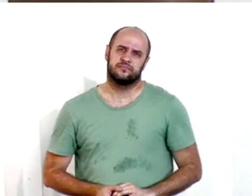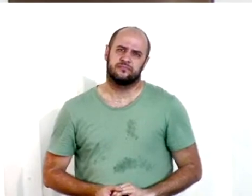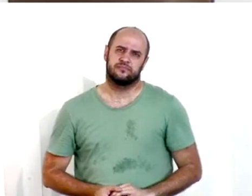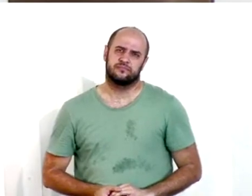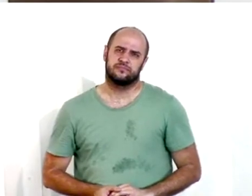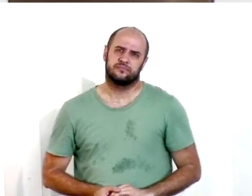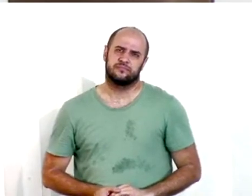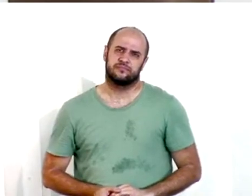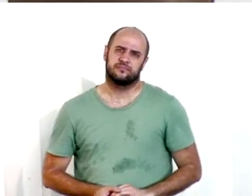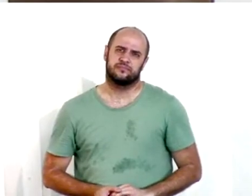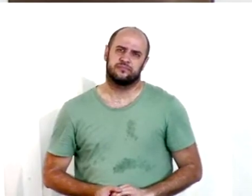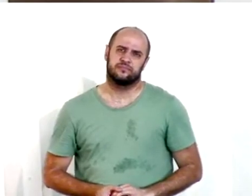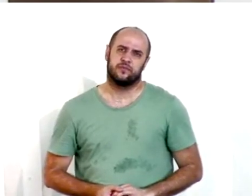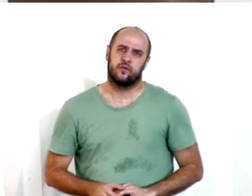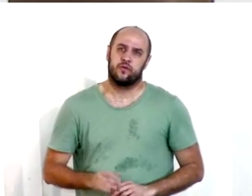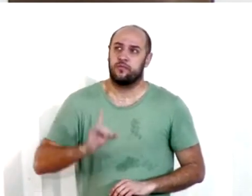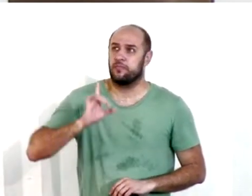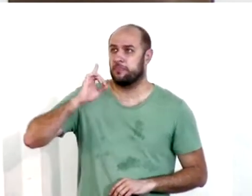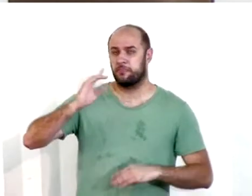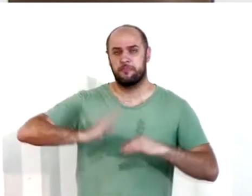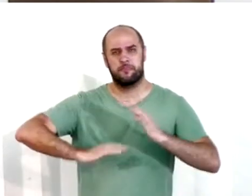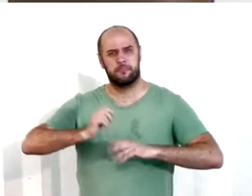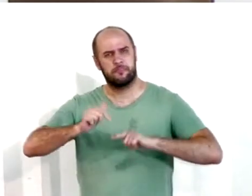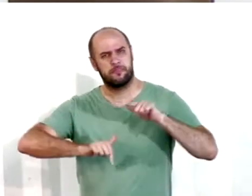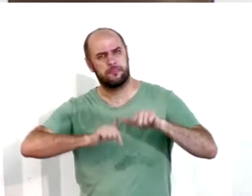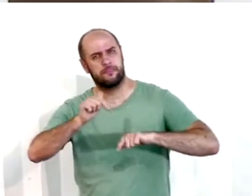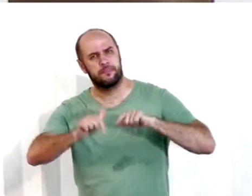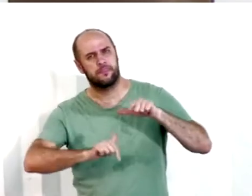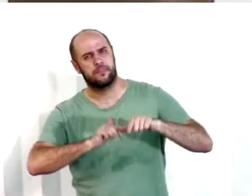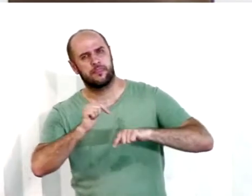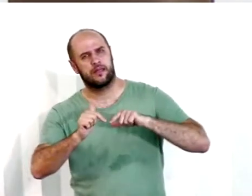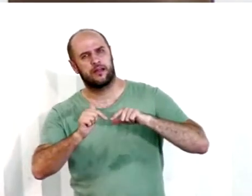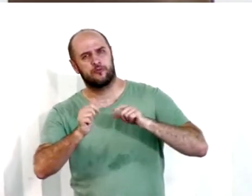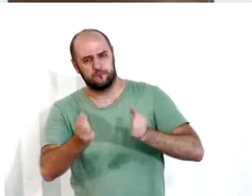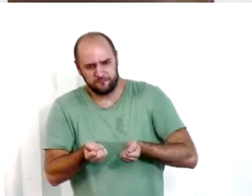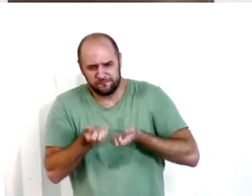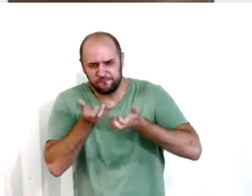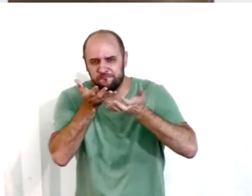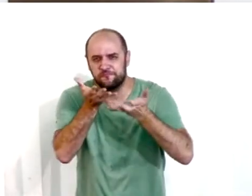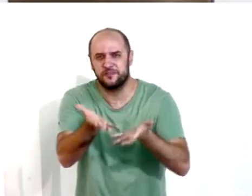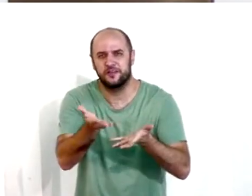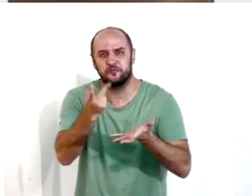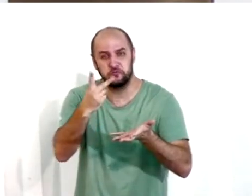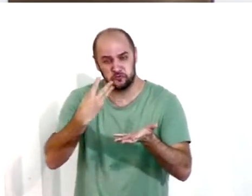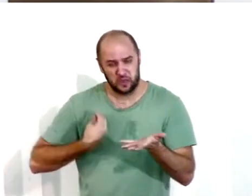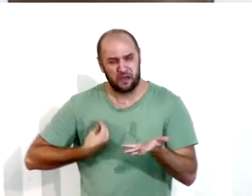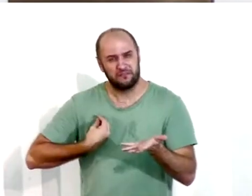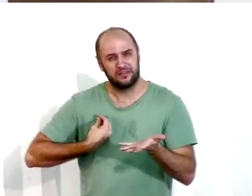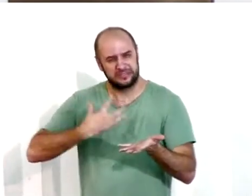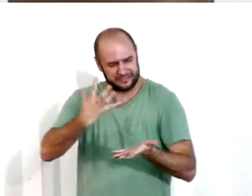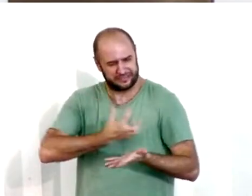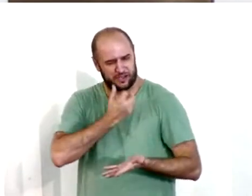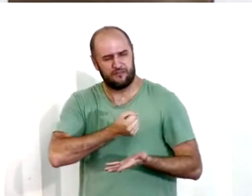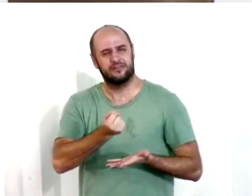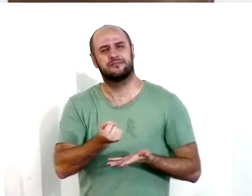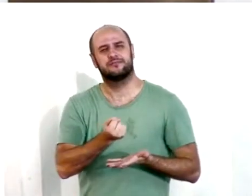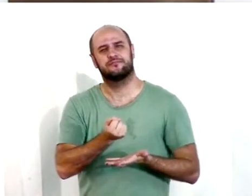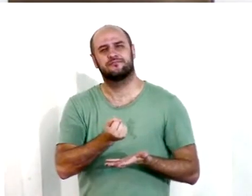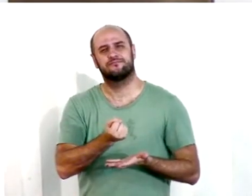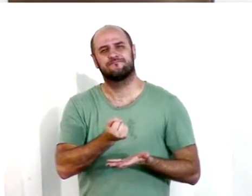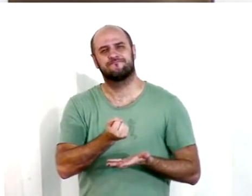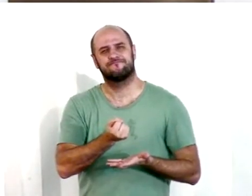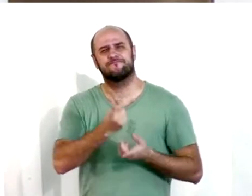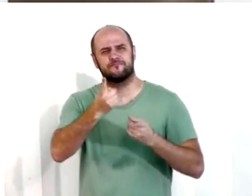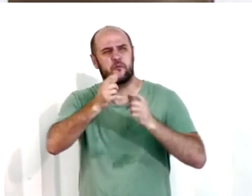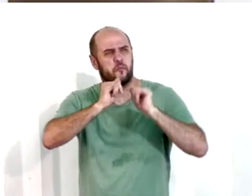Não guarde o que Deus fez através de Cristo em você, para você. Fale, proclame disso